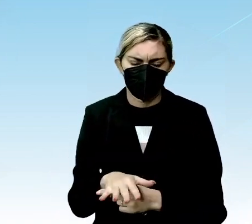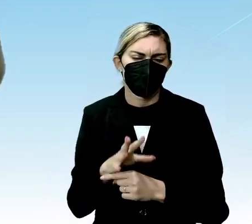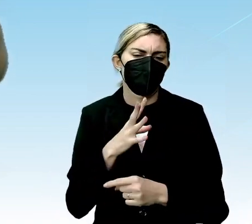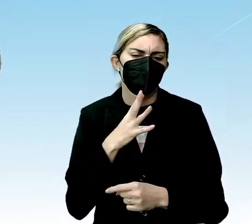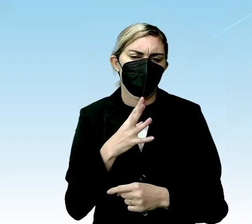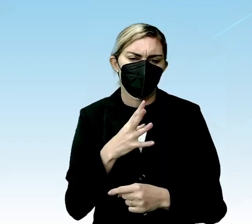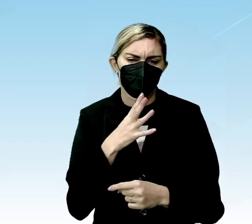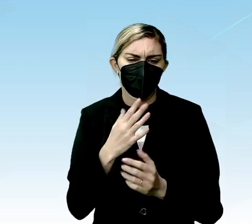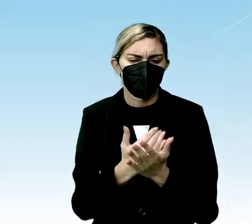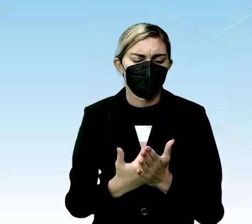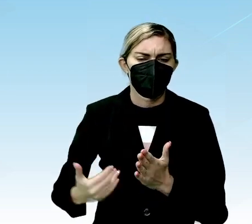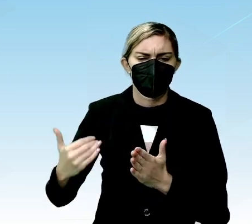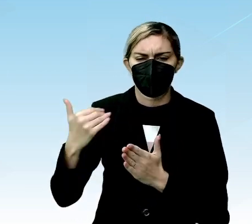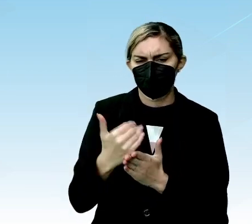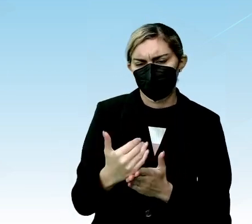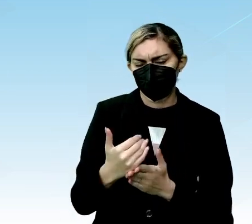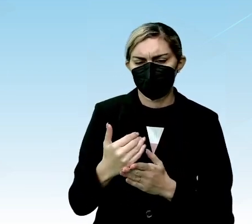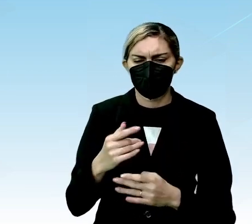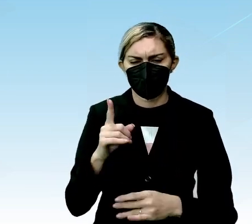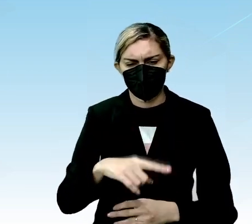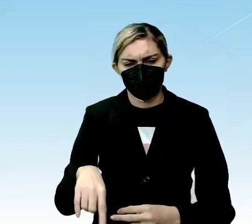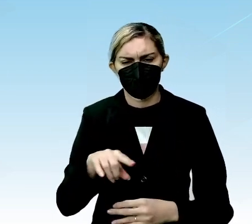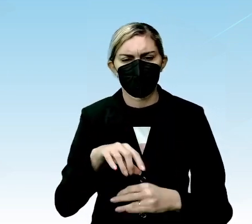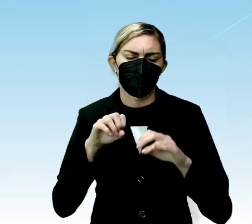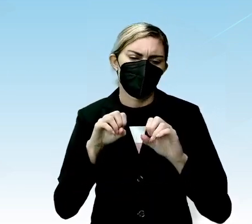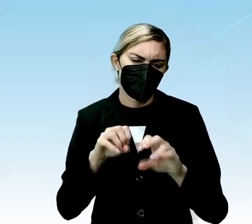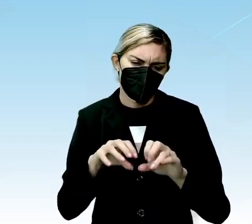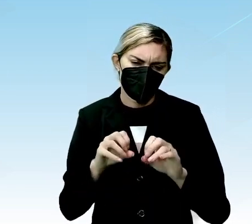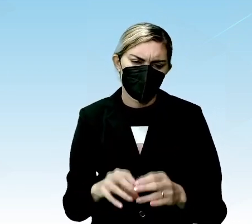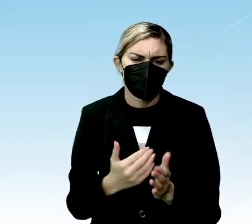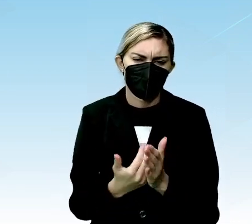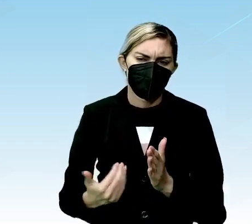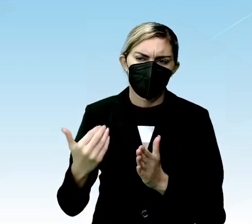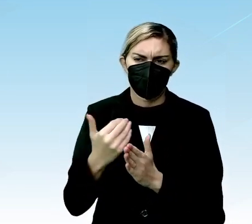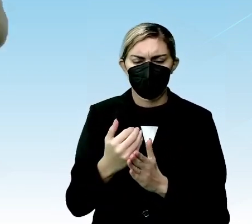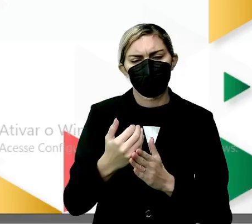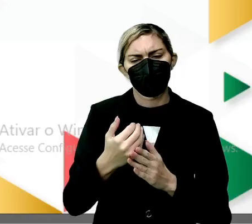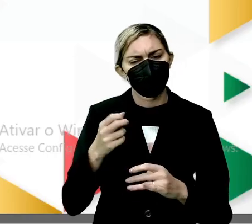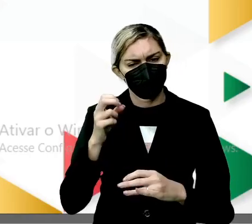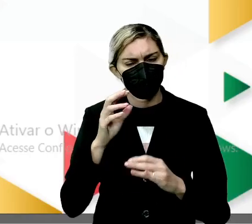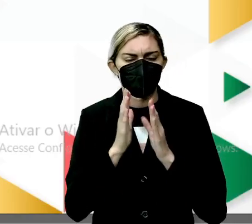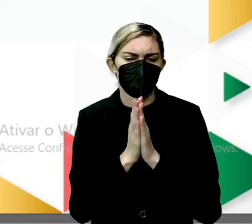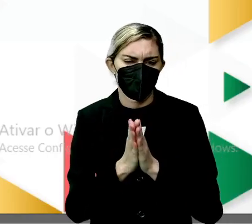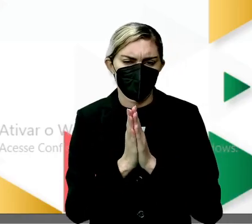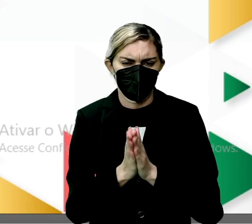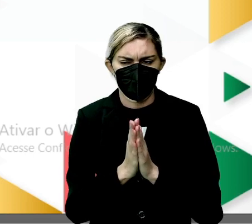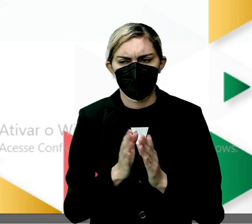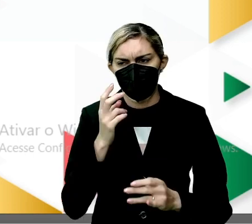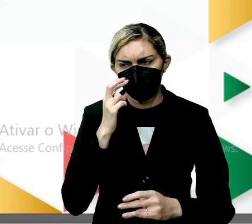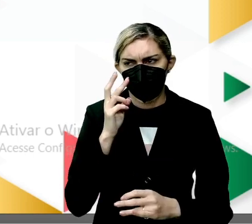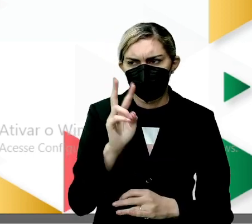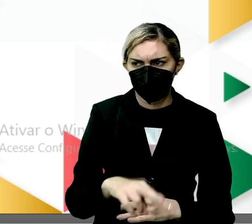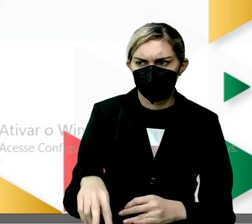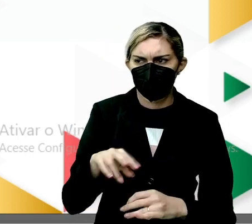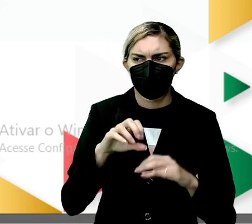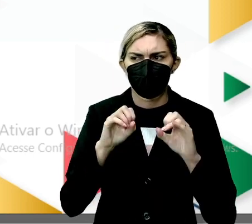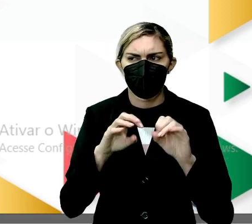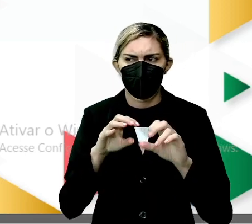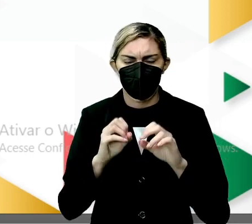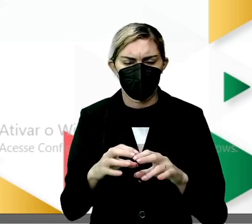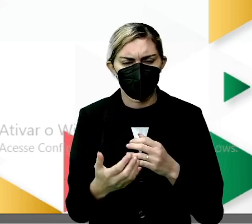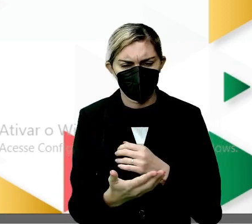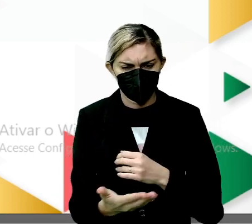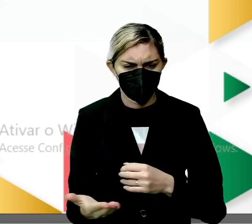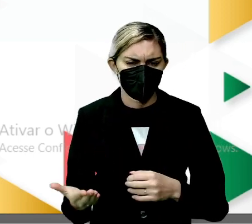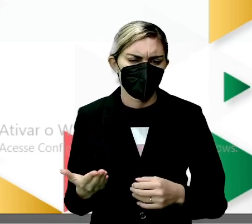conhecer mais e mais sobre a doutrina. Então, mais uma vez, por favor, olhem aí o Evangelho segundo